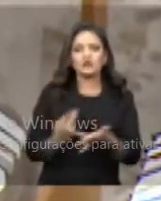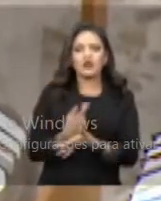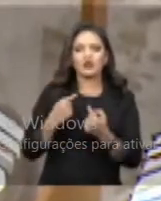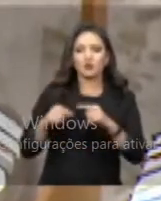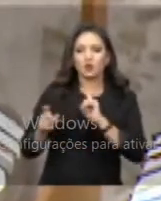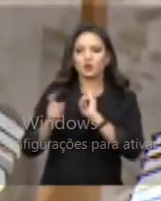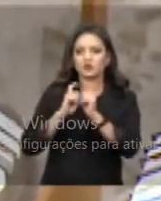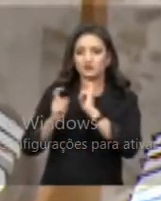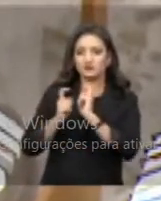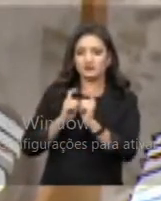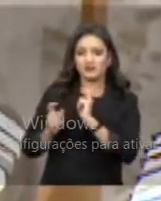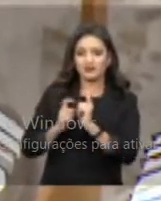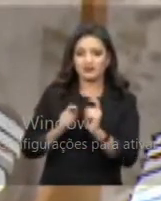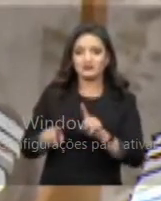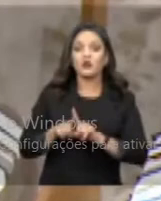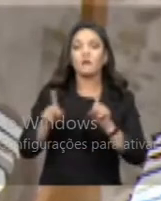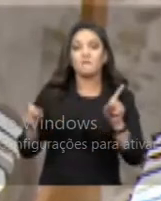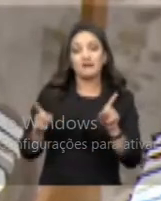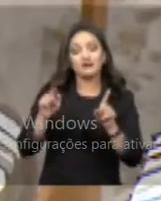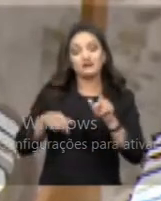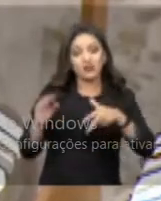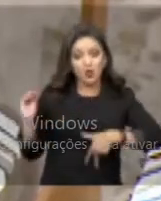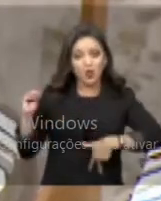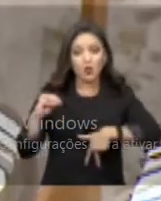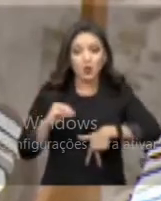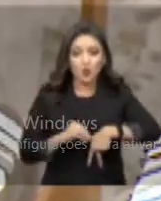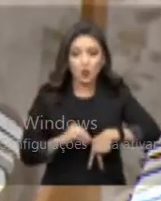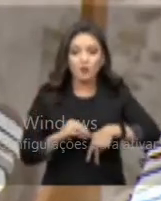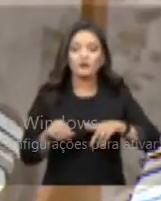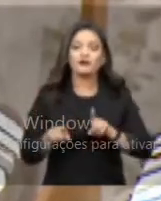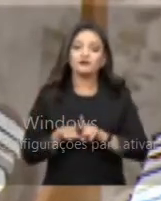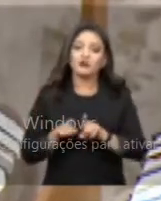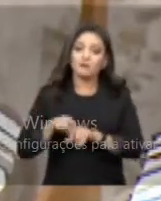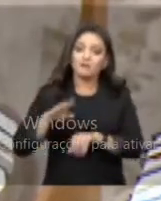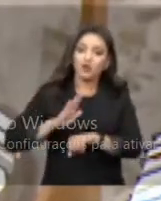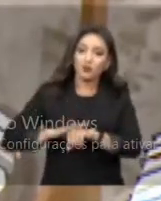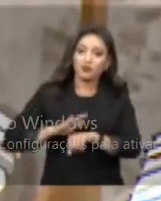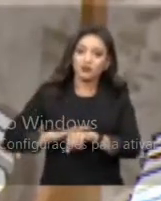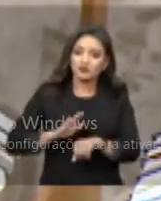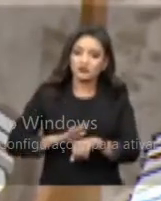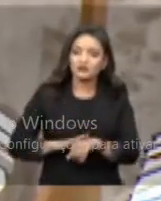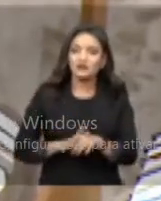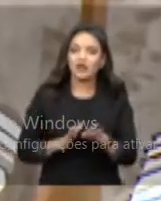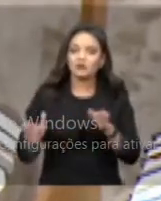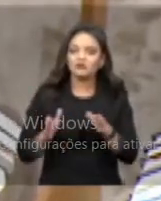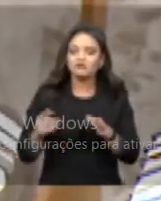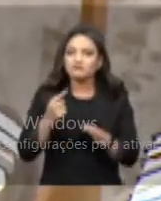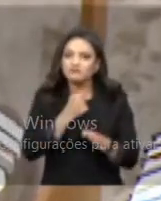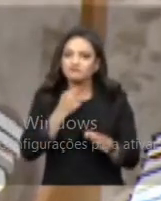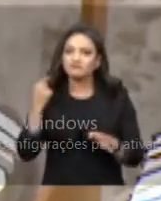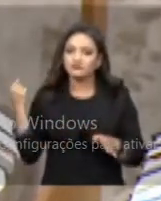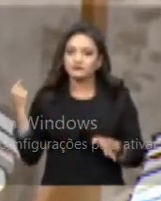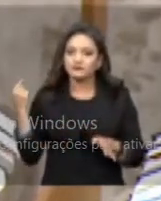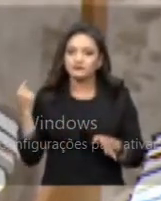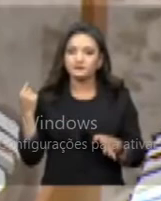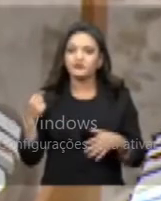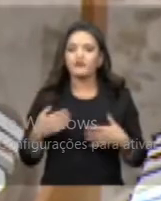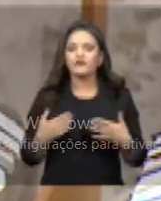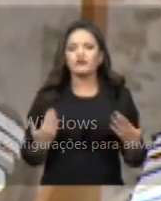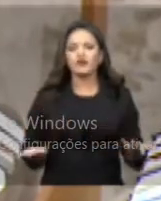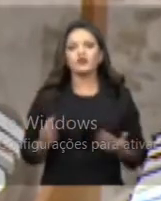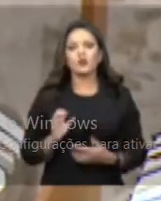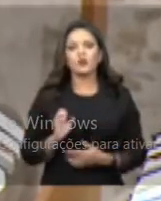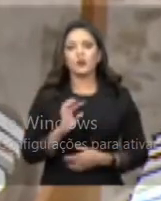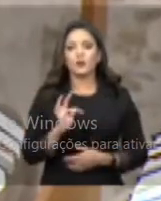modalidade culposa, inclusive quanto ao prazo de prescrição para as ações de ressarcimento. A Suprema Corte há